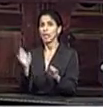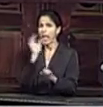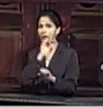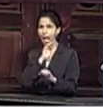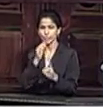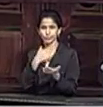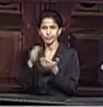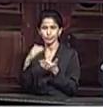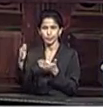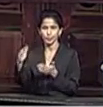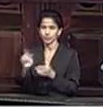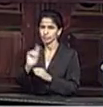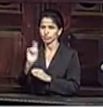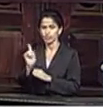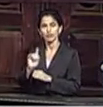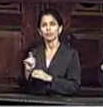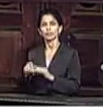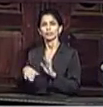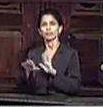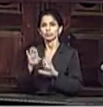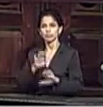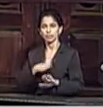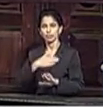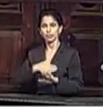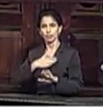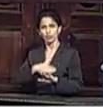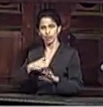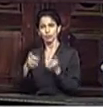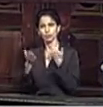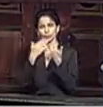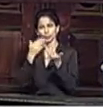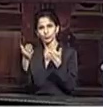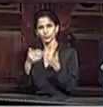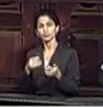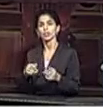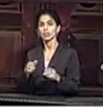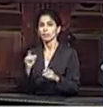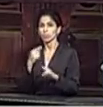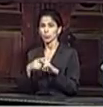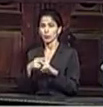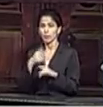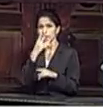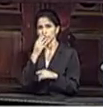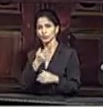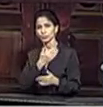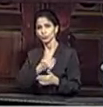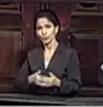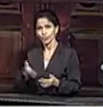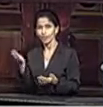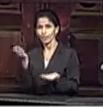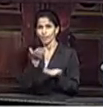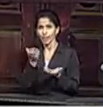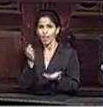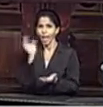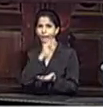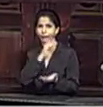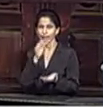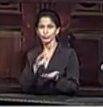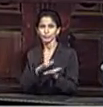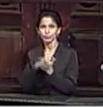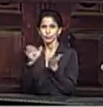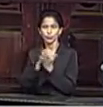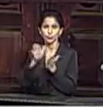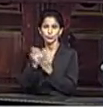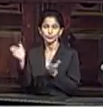corre-corre, desabalado e verossímil que o governo estava tentando colocar aqui, que aprova a venda da SEDAI num dia e no dia